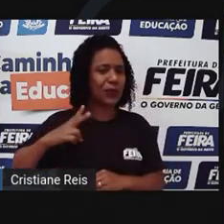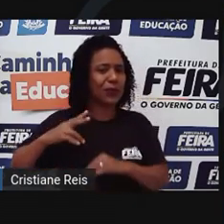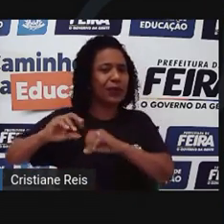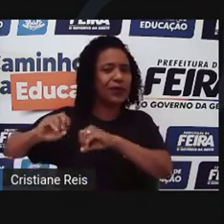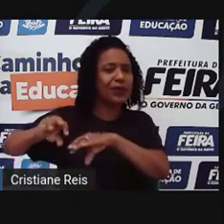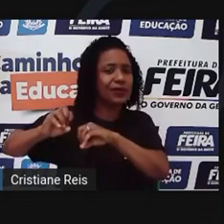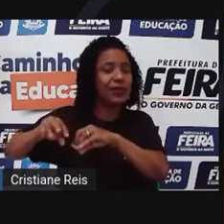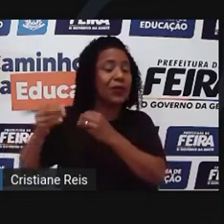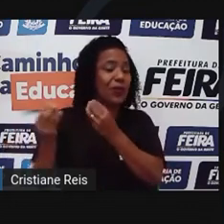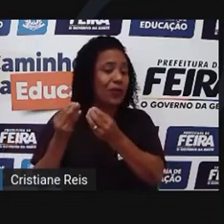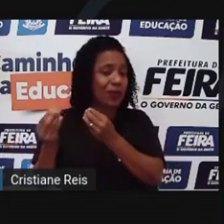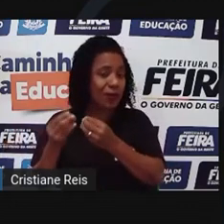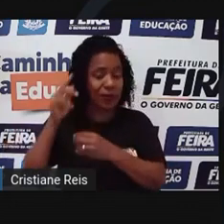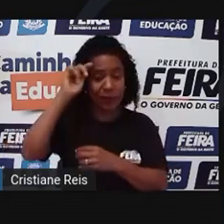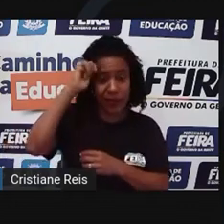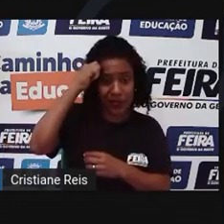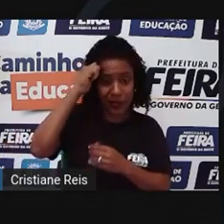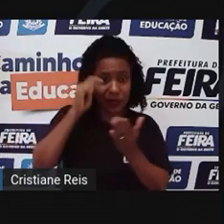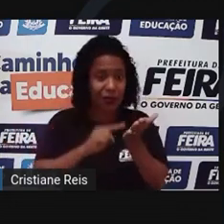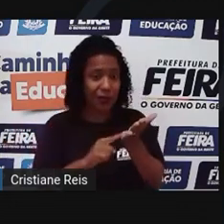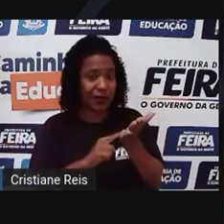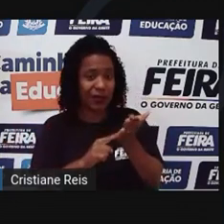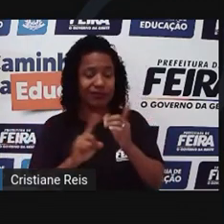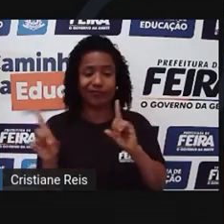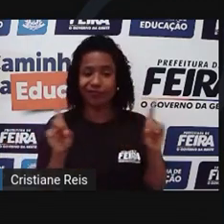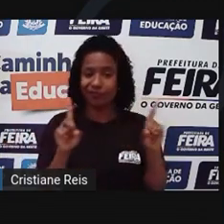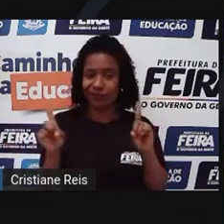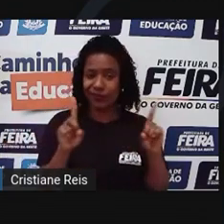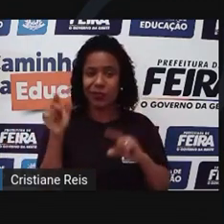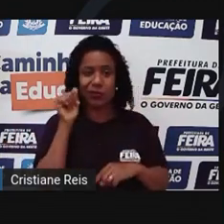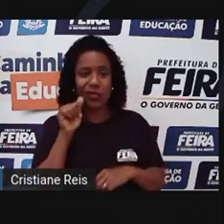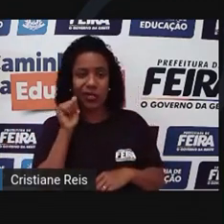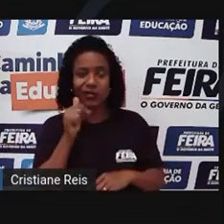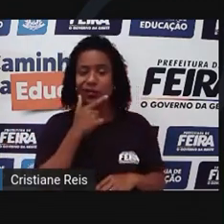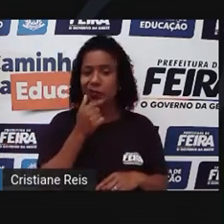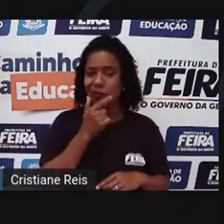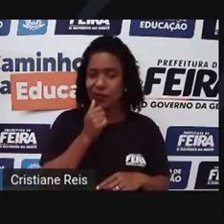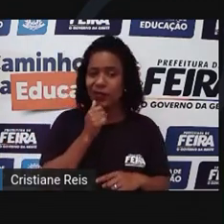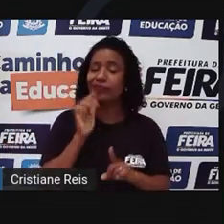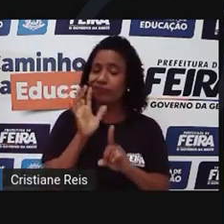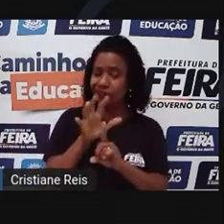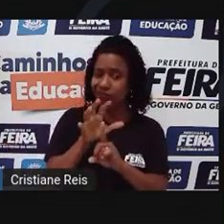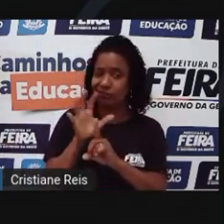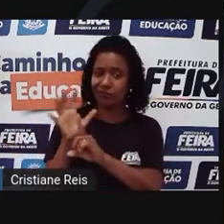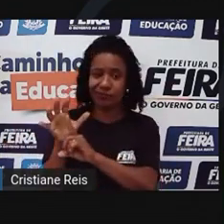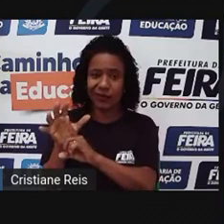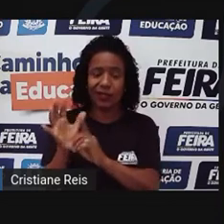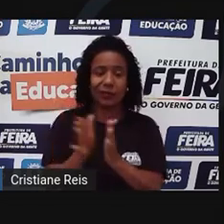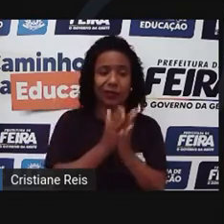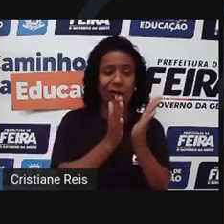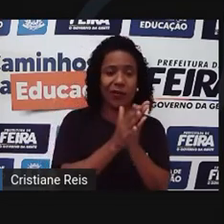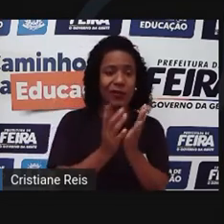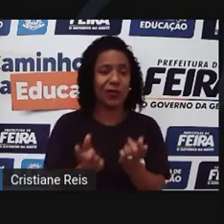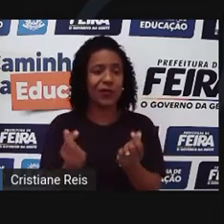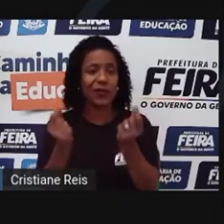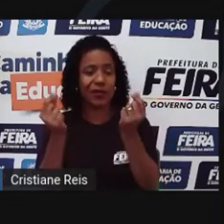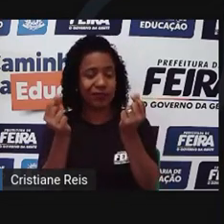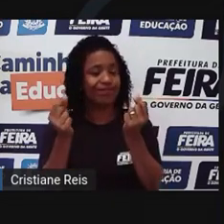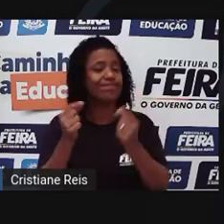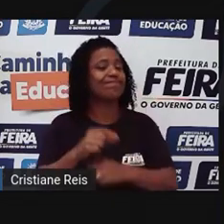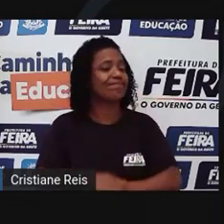educacional, ser negro, ser branco, ser mulher, ser homem, ser pobre, ser rico.